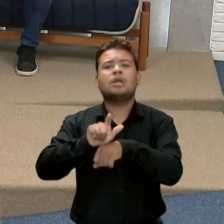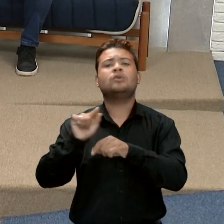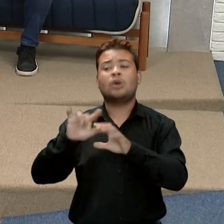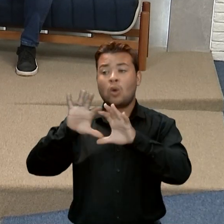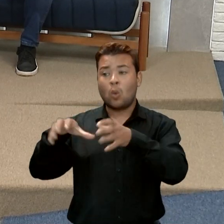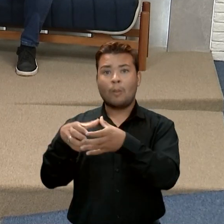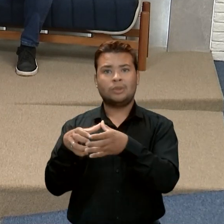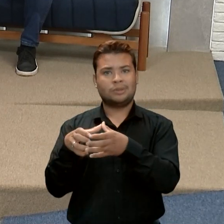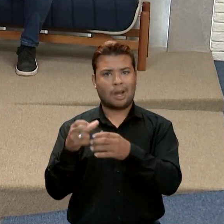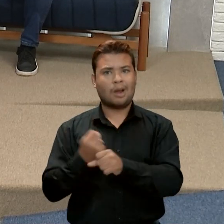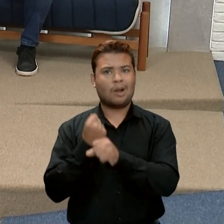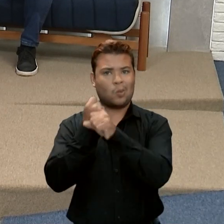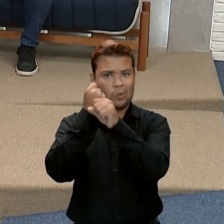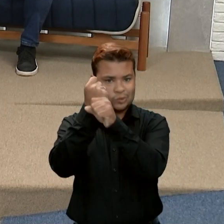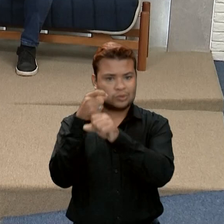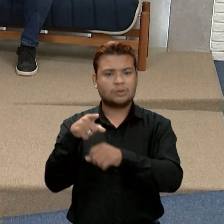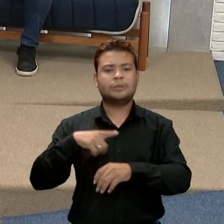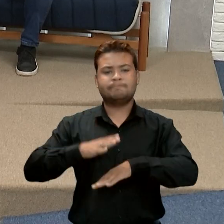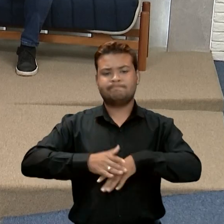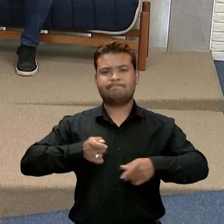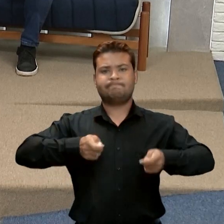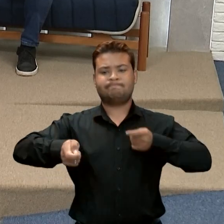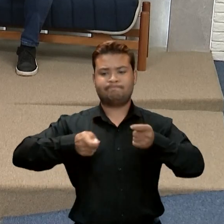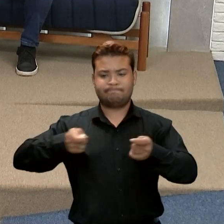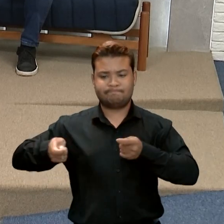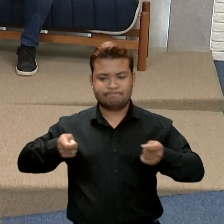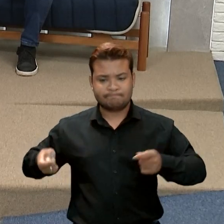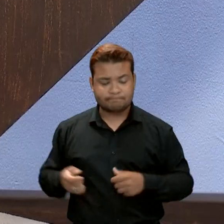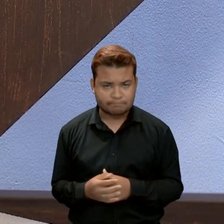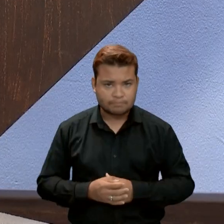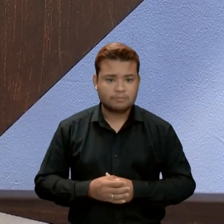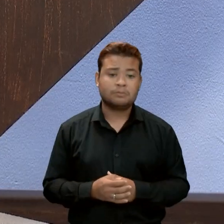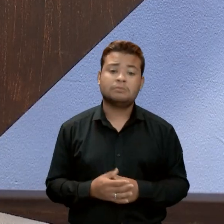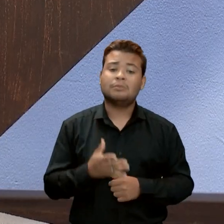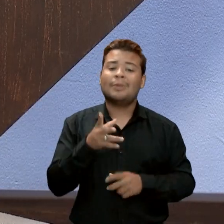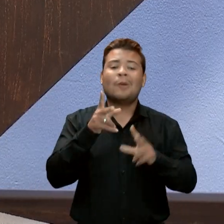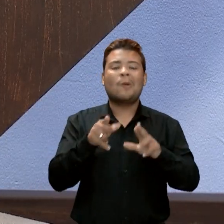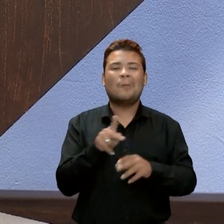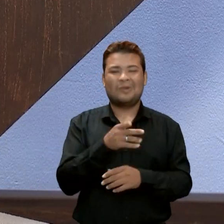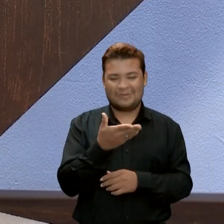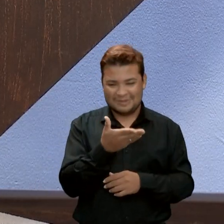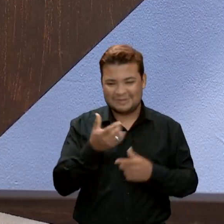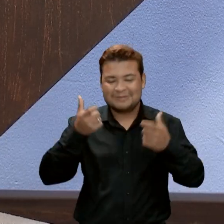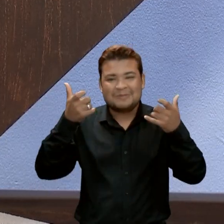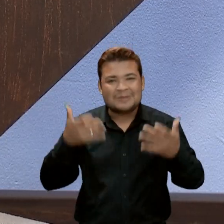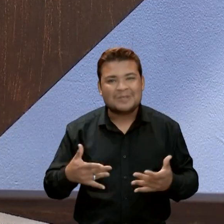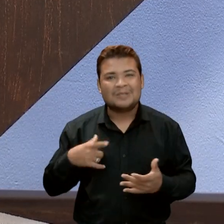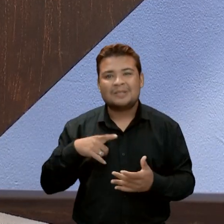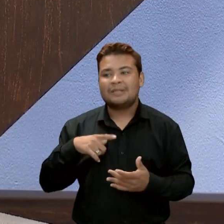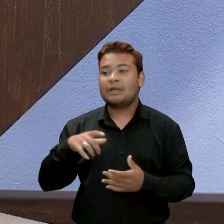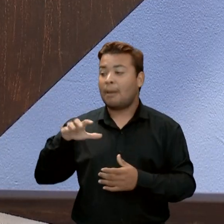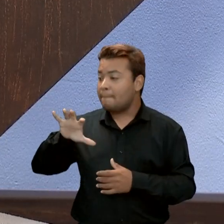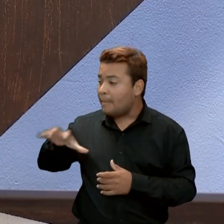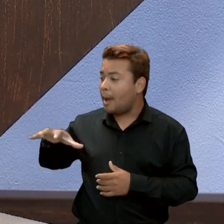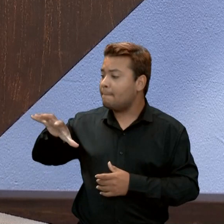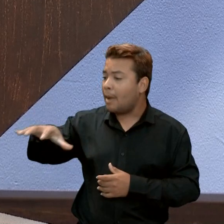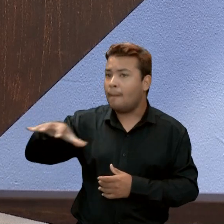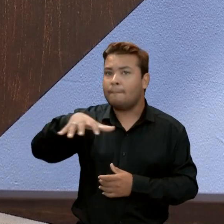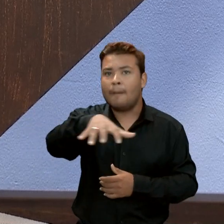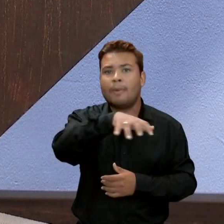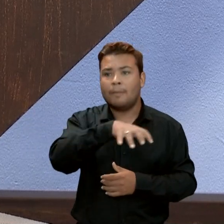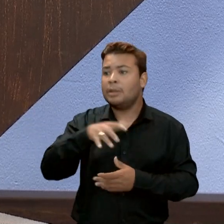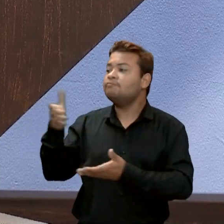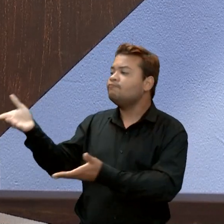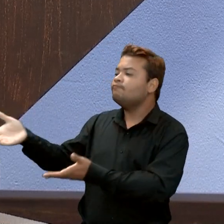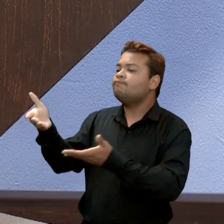construção. Né? Acaba que traz, né, igual o professor Oswaldo comentou, dos players, né, do setor para a discussão.